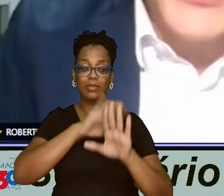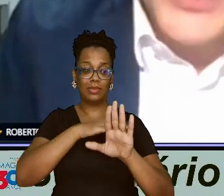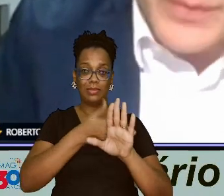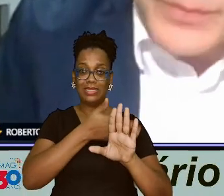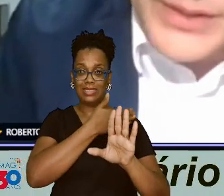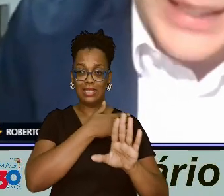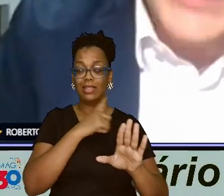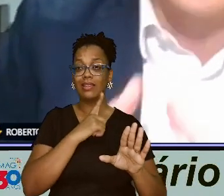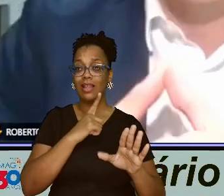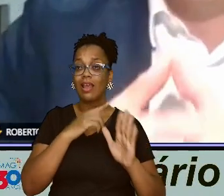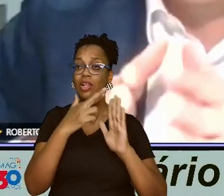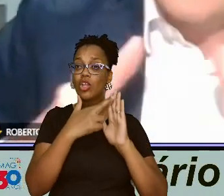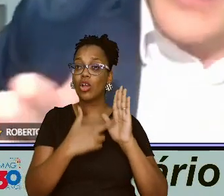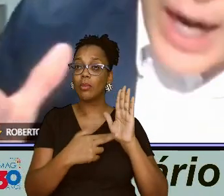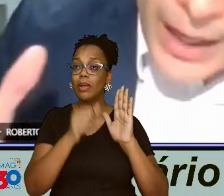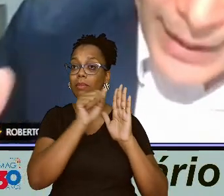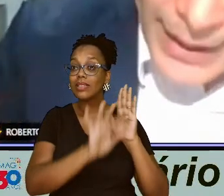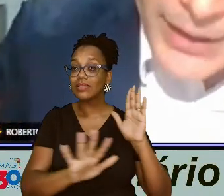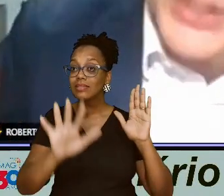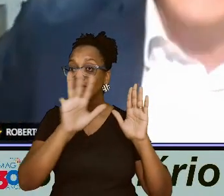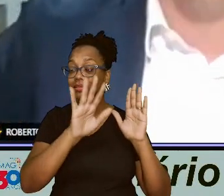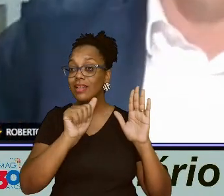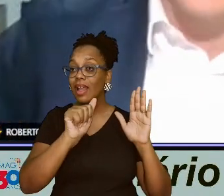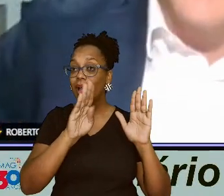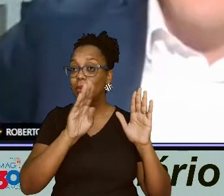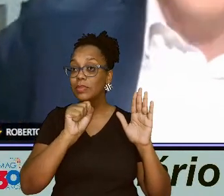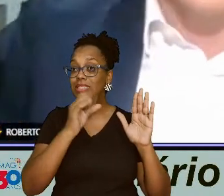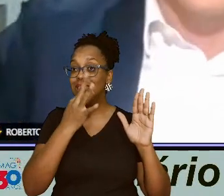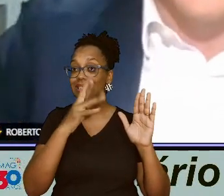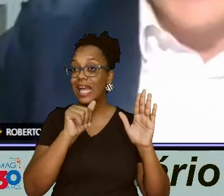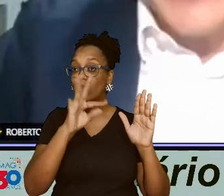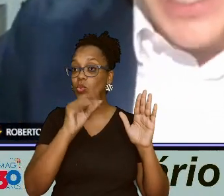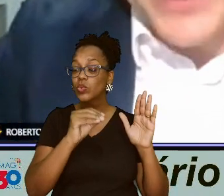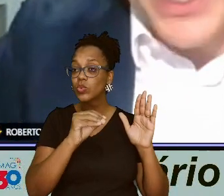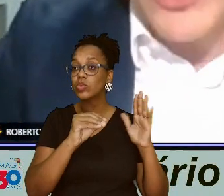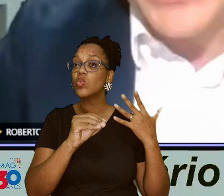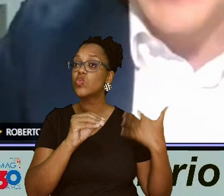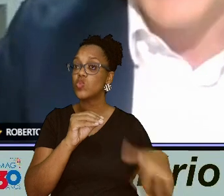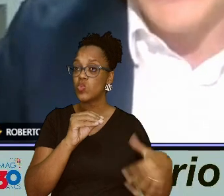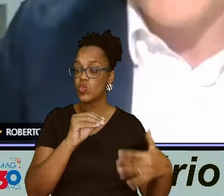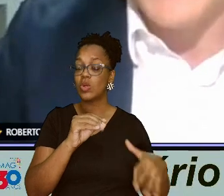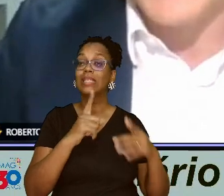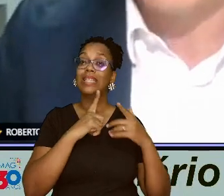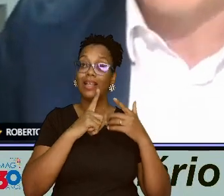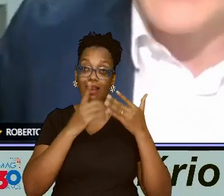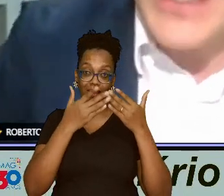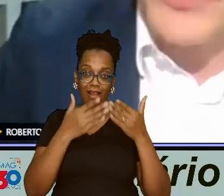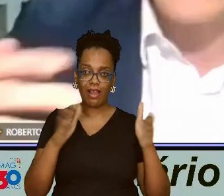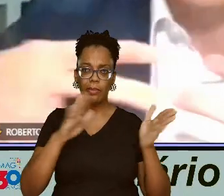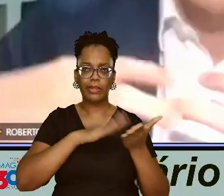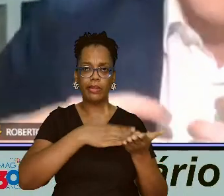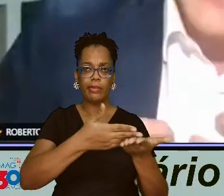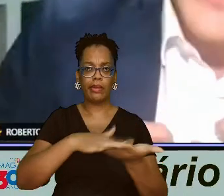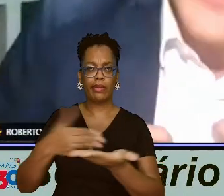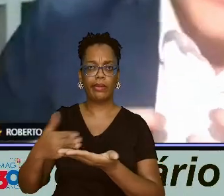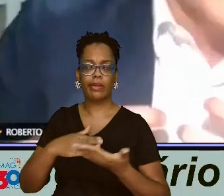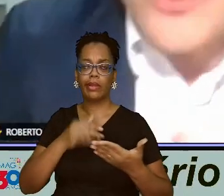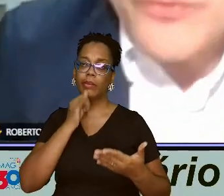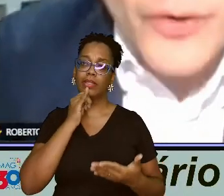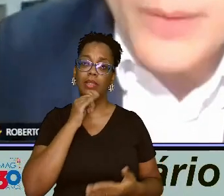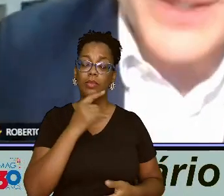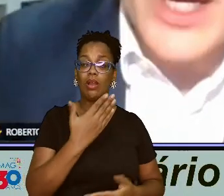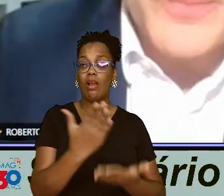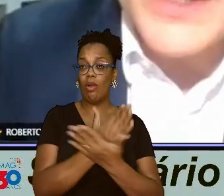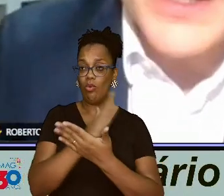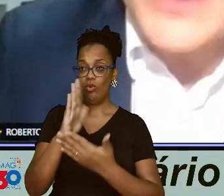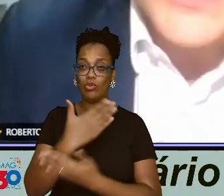caráter normativo abstrato grande que vai que abre interpretações aqui. Por exemplo, tem colegas que